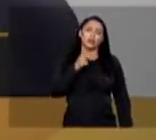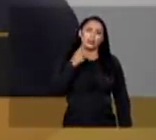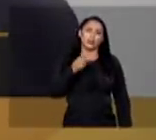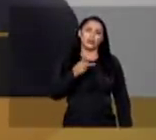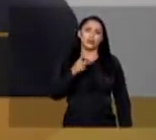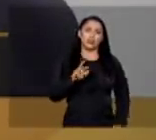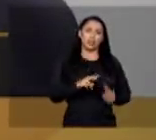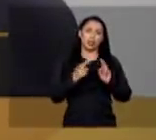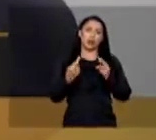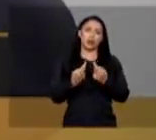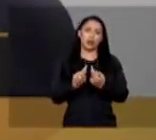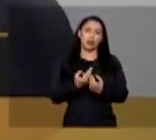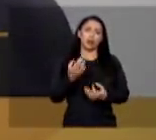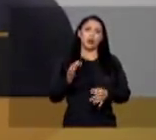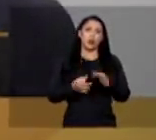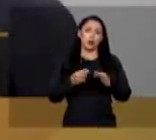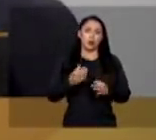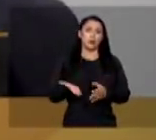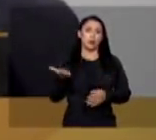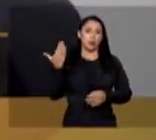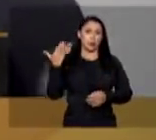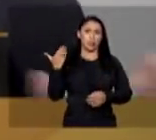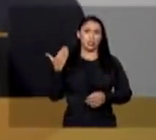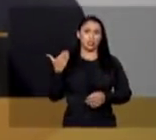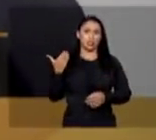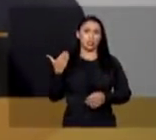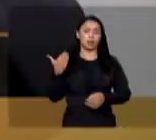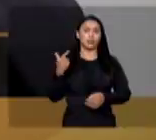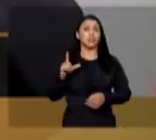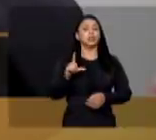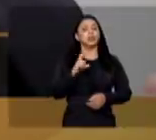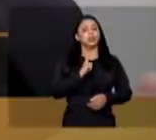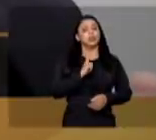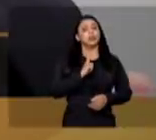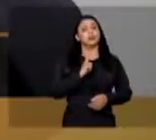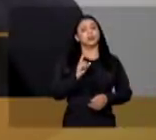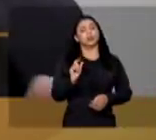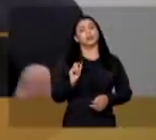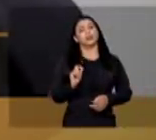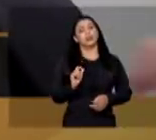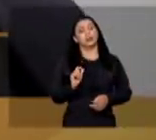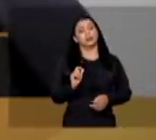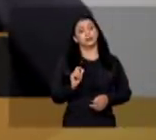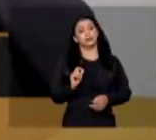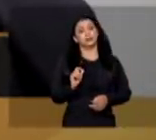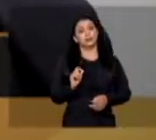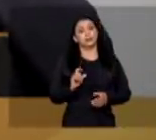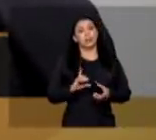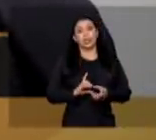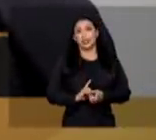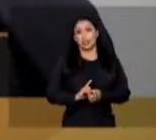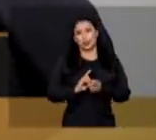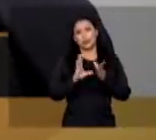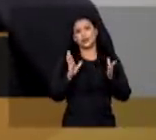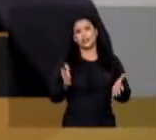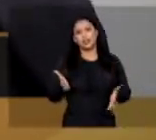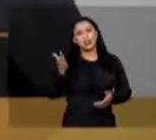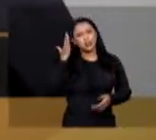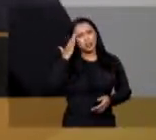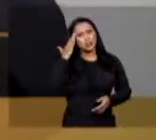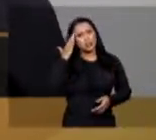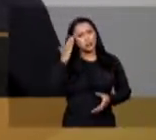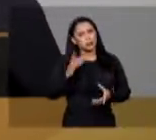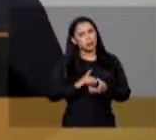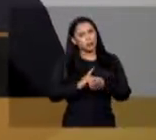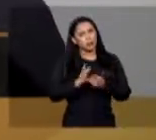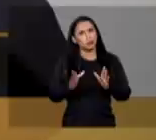passada, de maneira muito clara, havia Democracia, todos nós sabemos, inclusive a